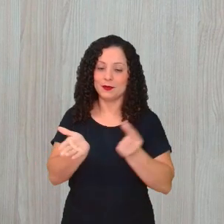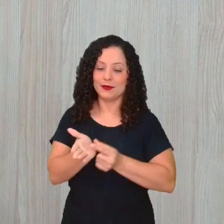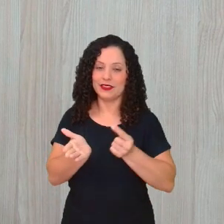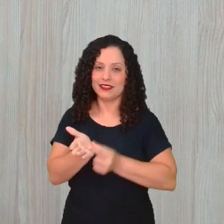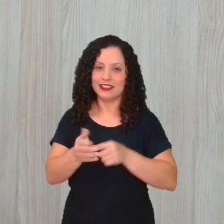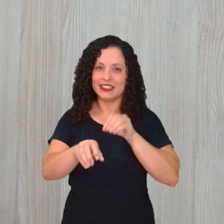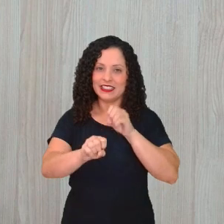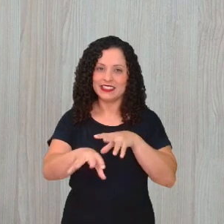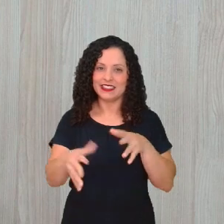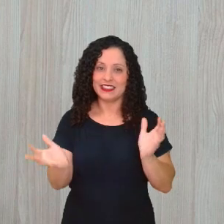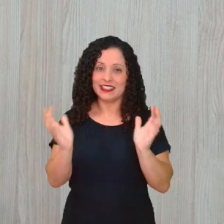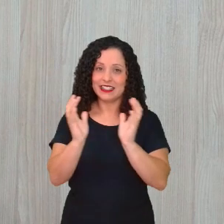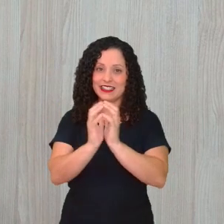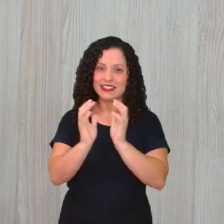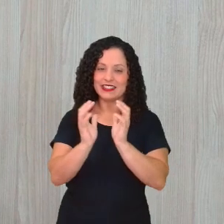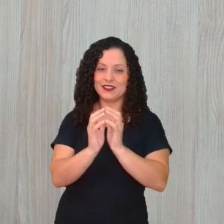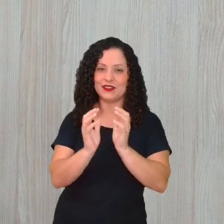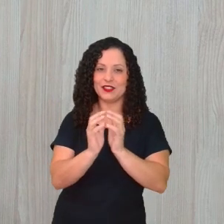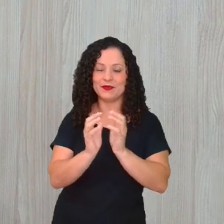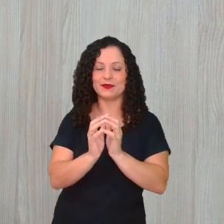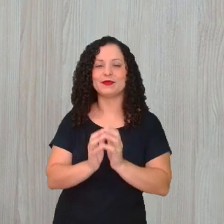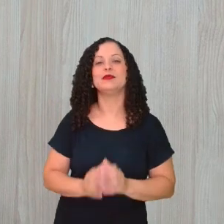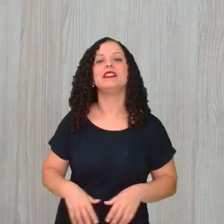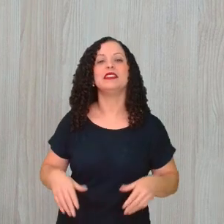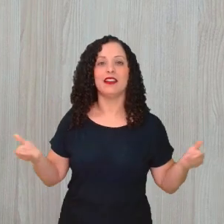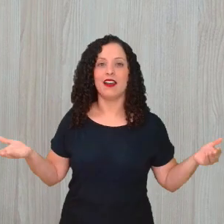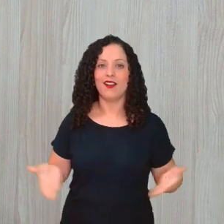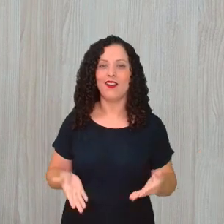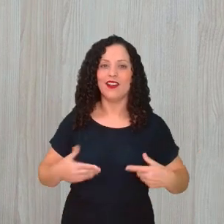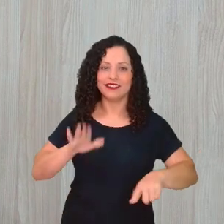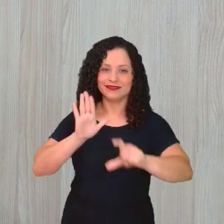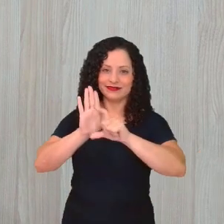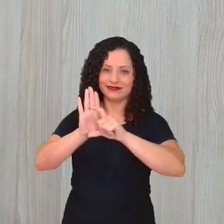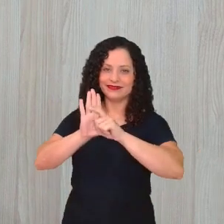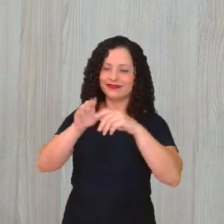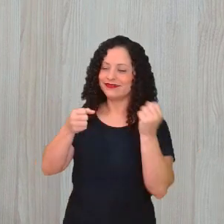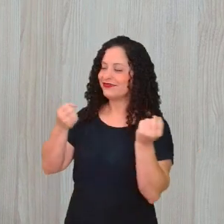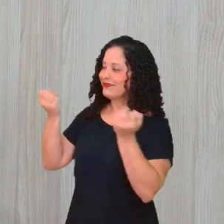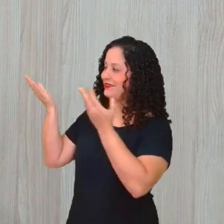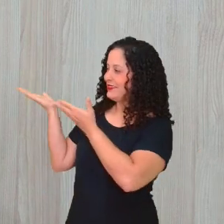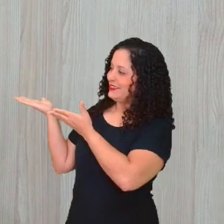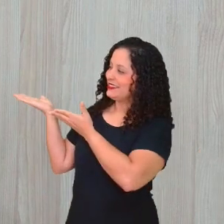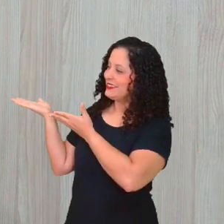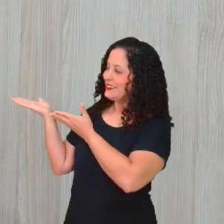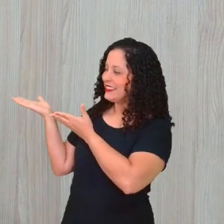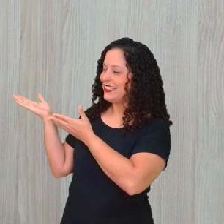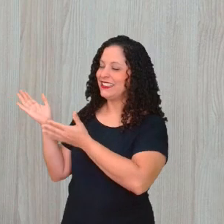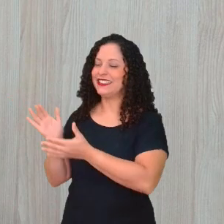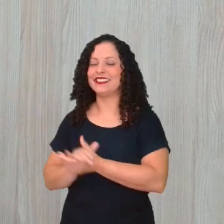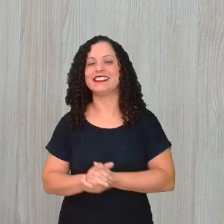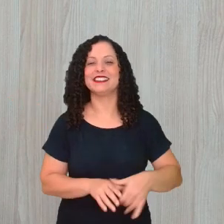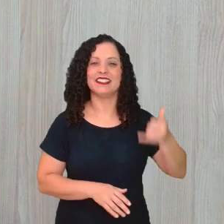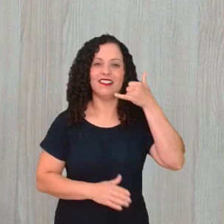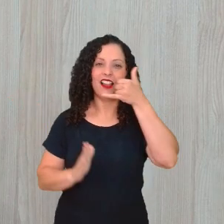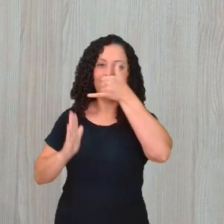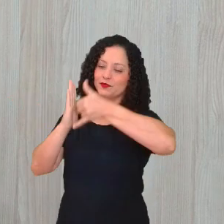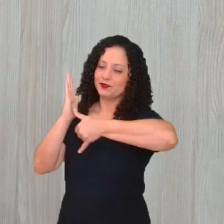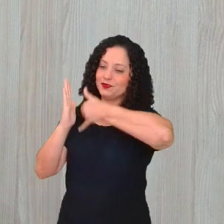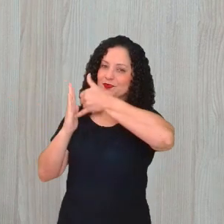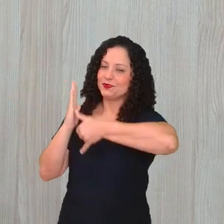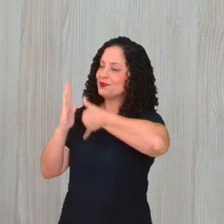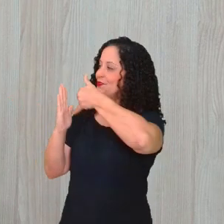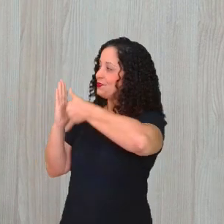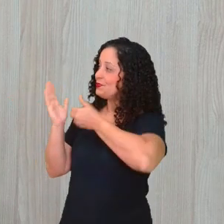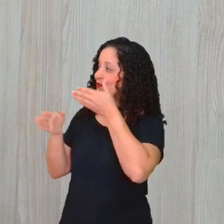Educa Recife, que o meu xará Juninho vai jogar aqui, ó, no cantinho os QR Codes. Aponta o celular, baixa